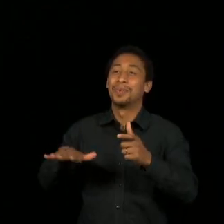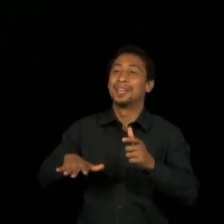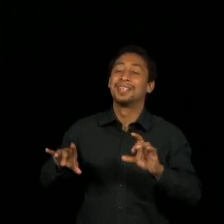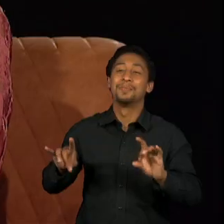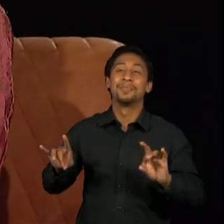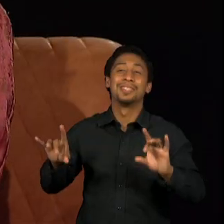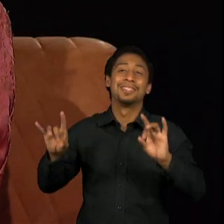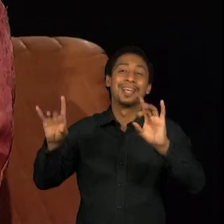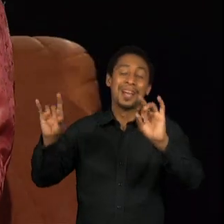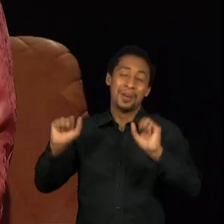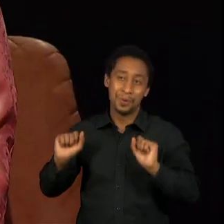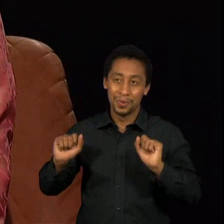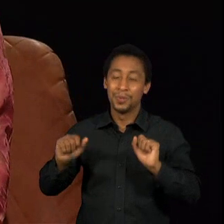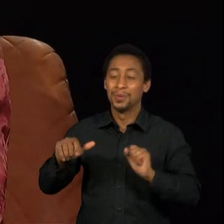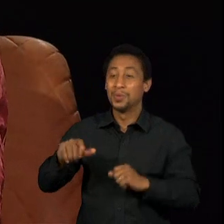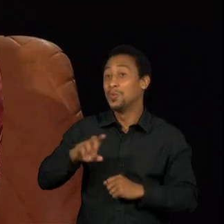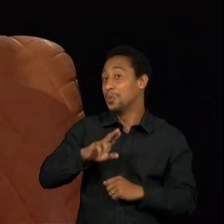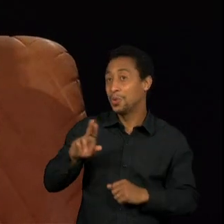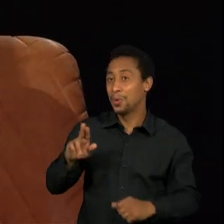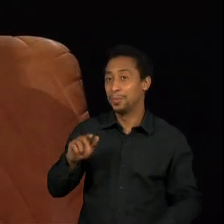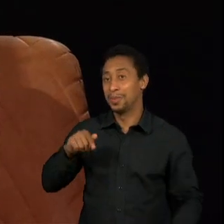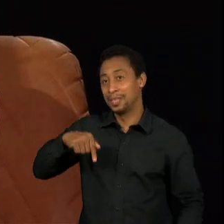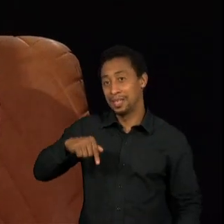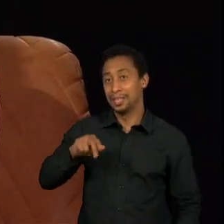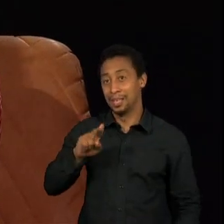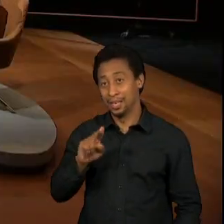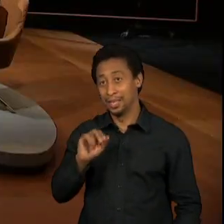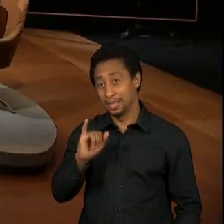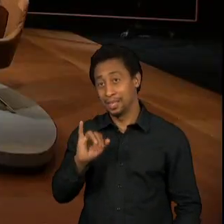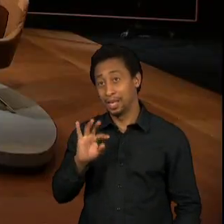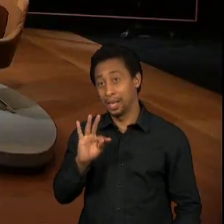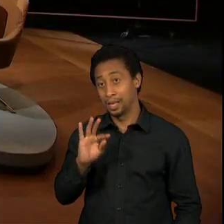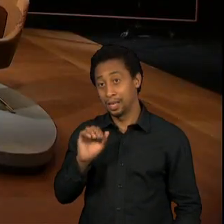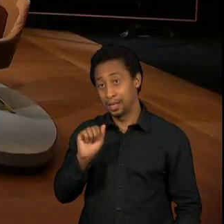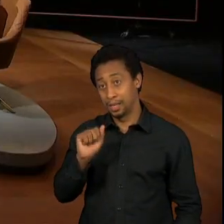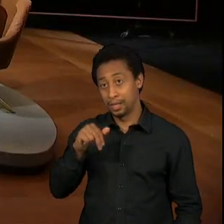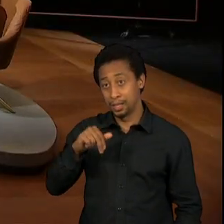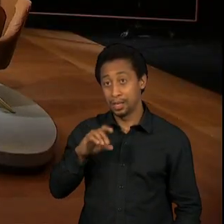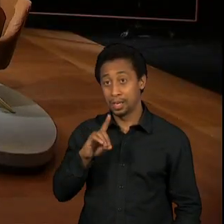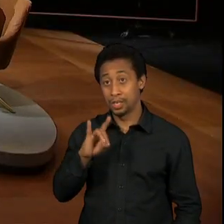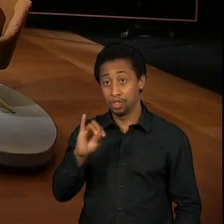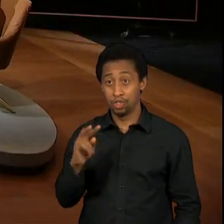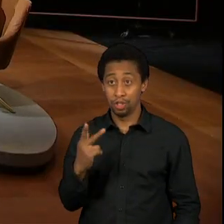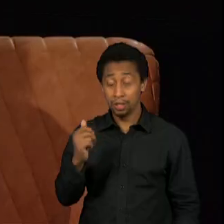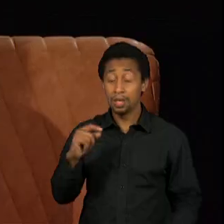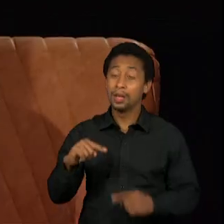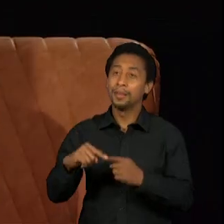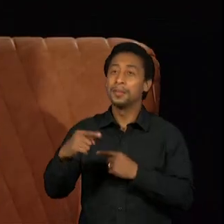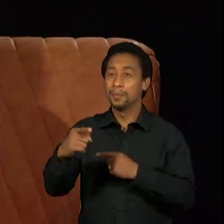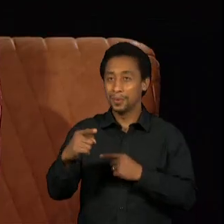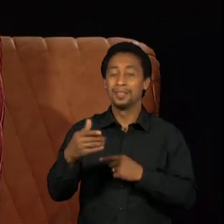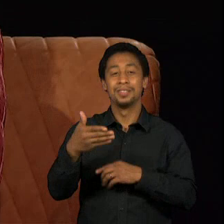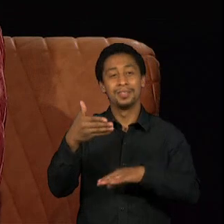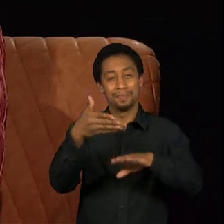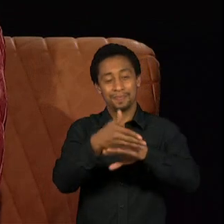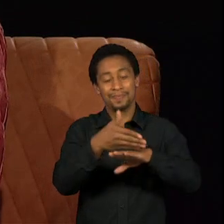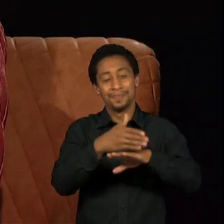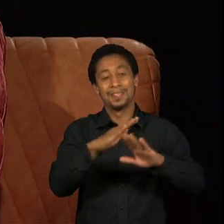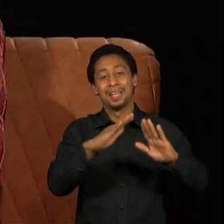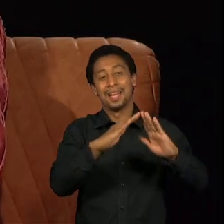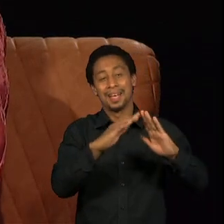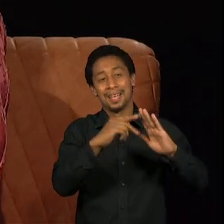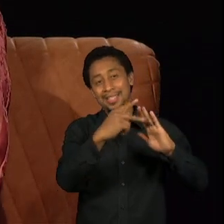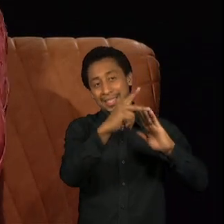um apartamento no Quitandinha. E depois nós fomos para a casa dele no Rio. E nós passamos lá uns